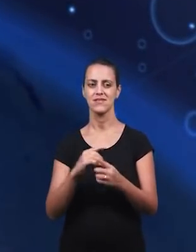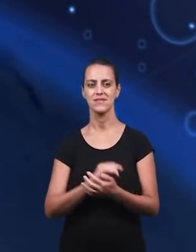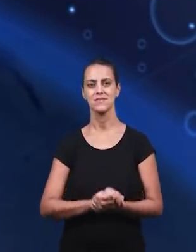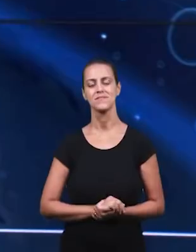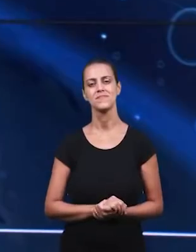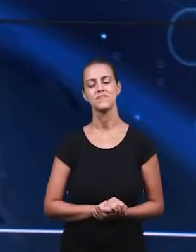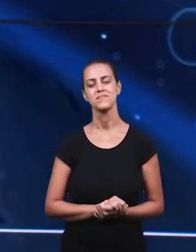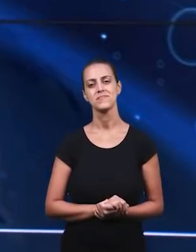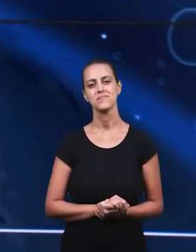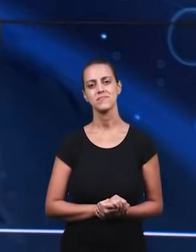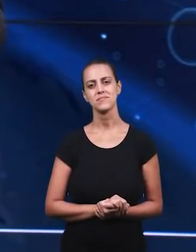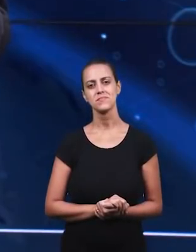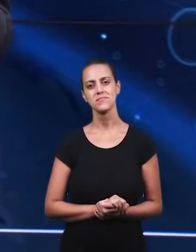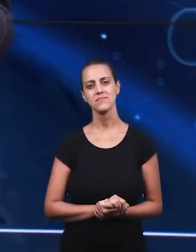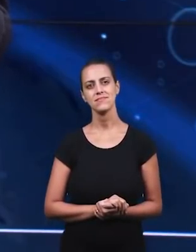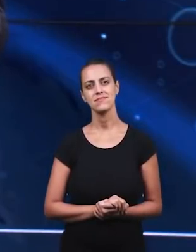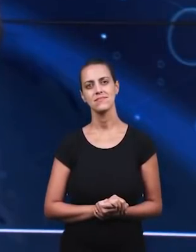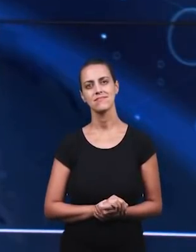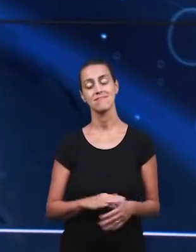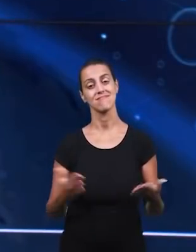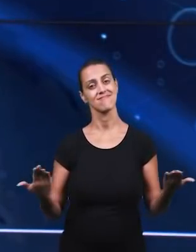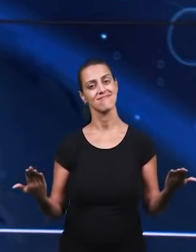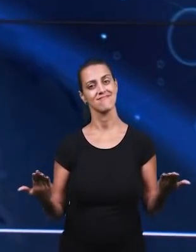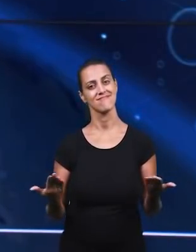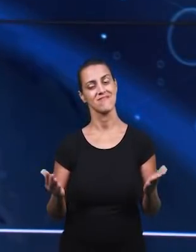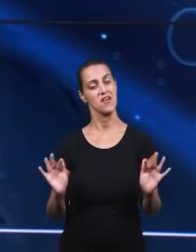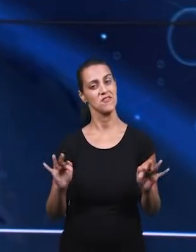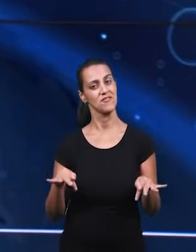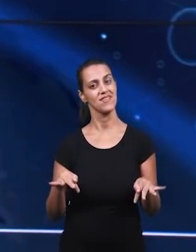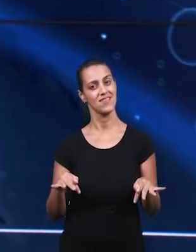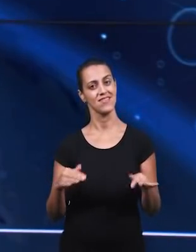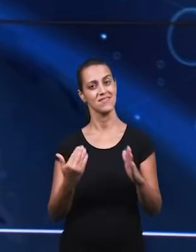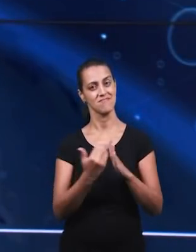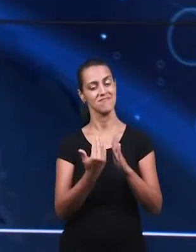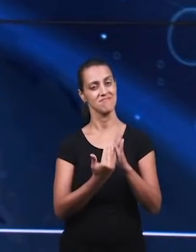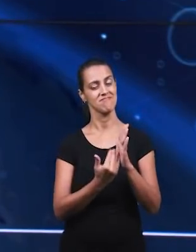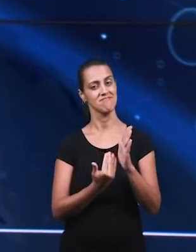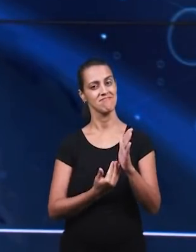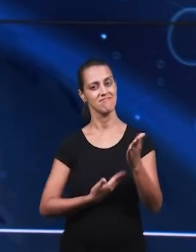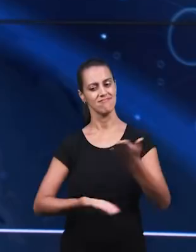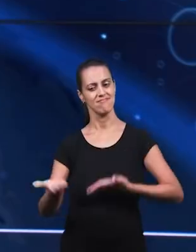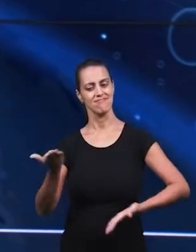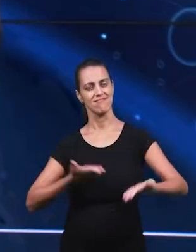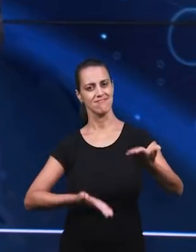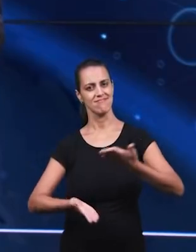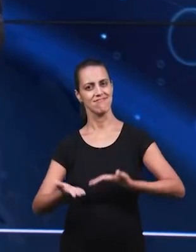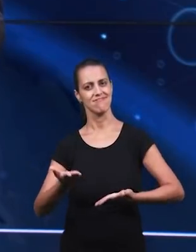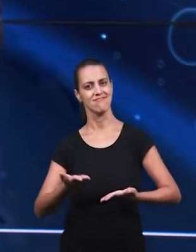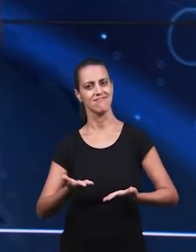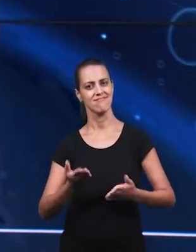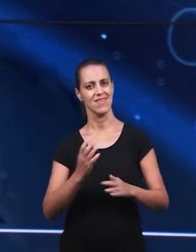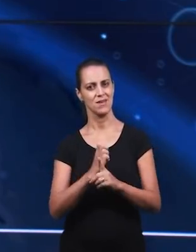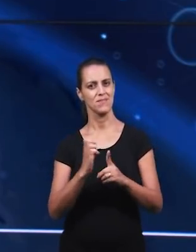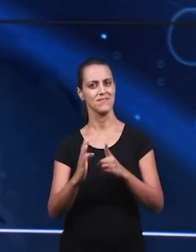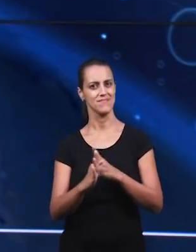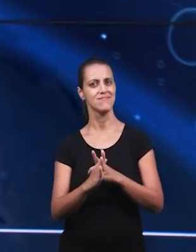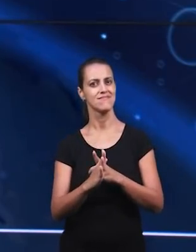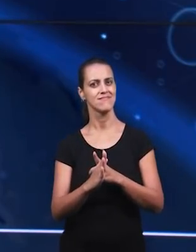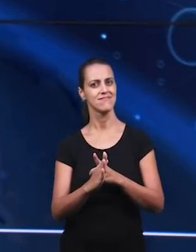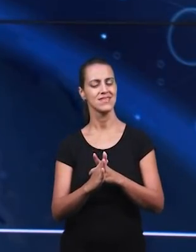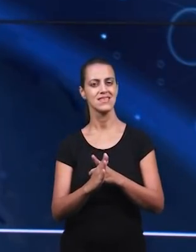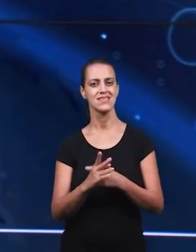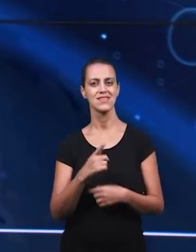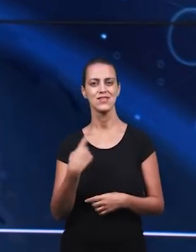abençoe. Muito bem, irmãos, chegamos ao final dessa programação de participações da Escola Bíblica Dominical, que é uma programação